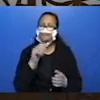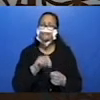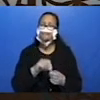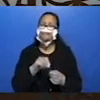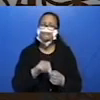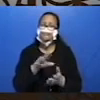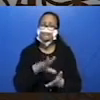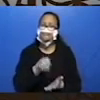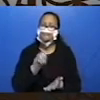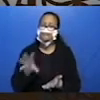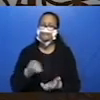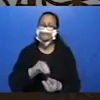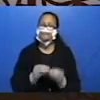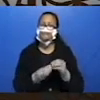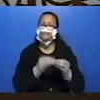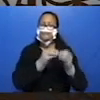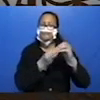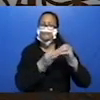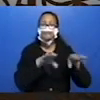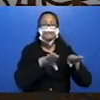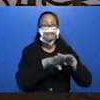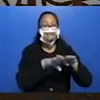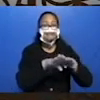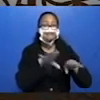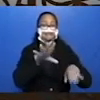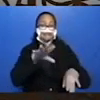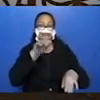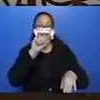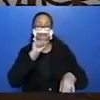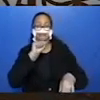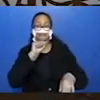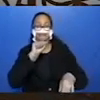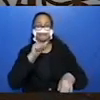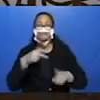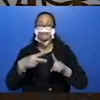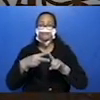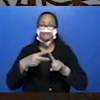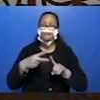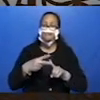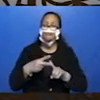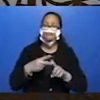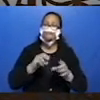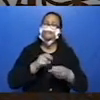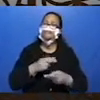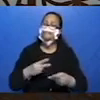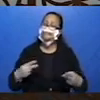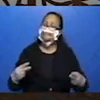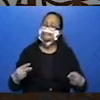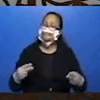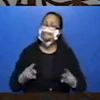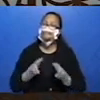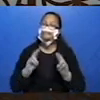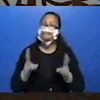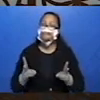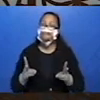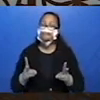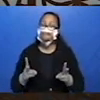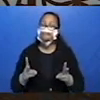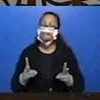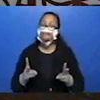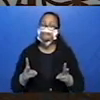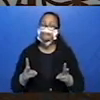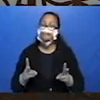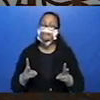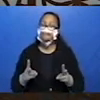ela também está respirando. Então, são duas coisas diferentes. Quando ela